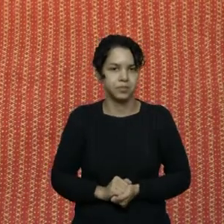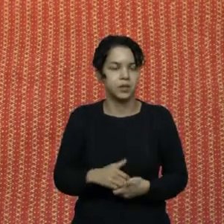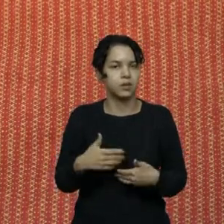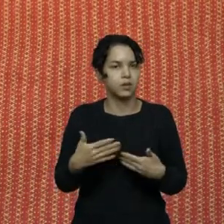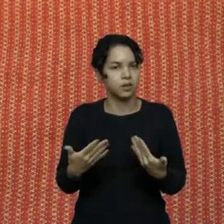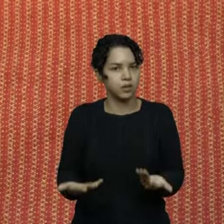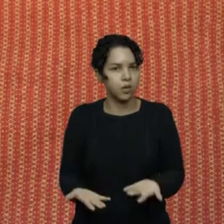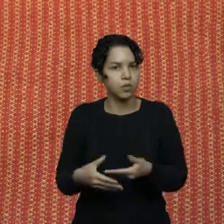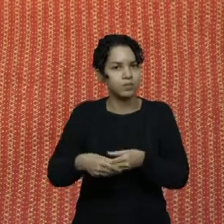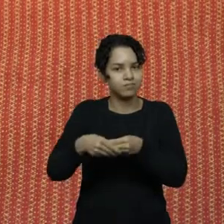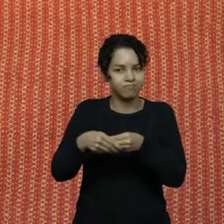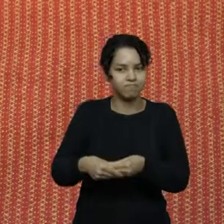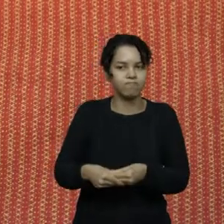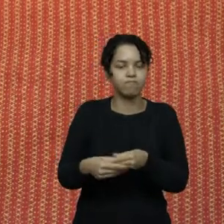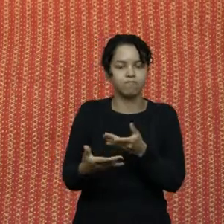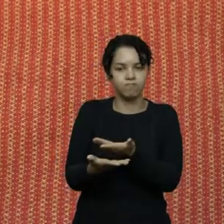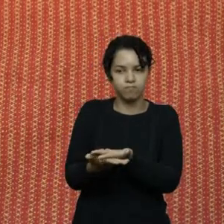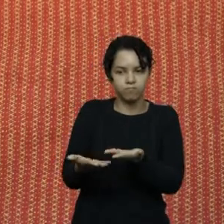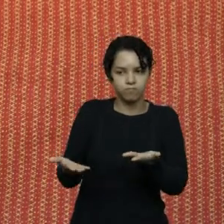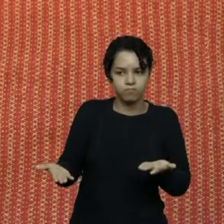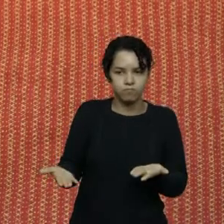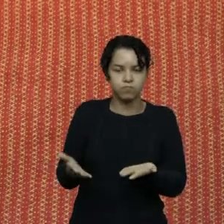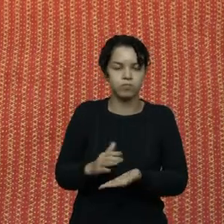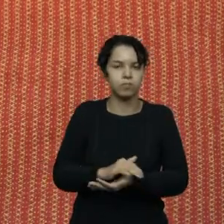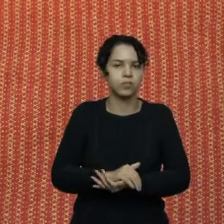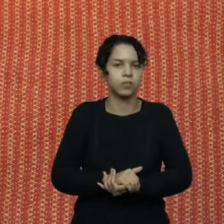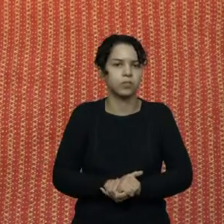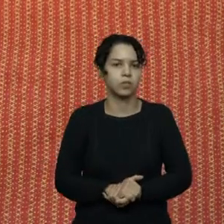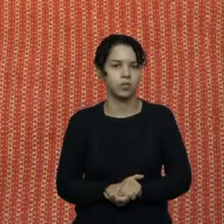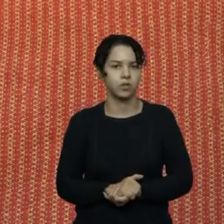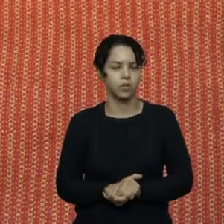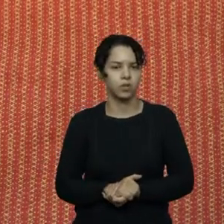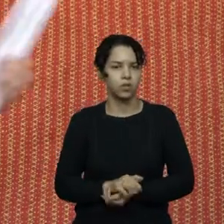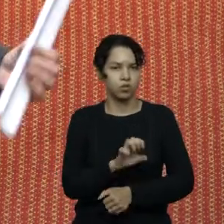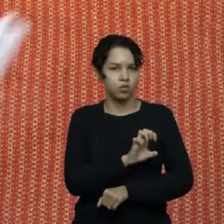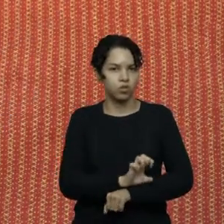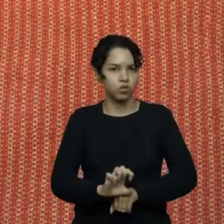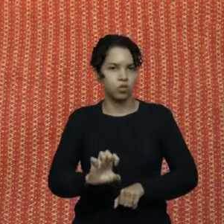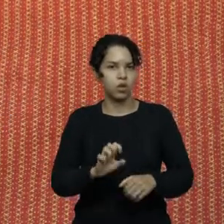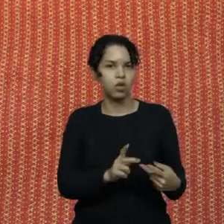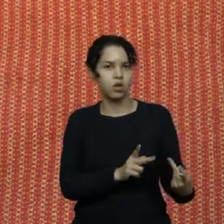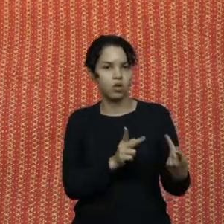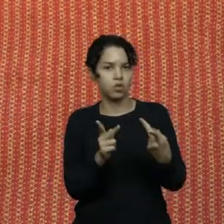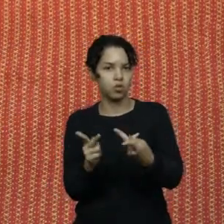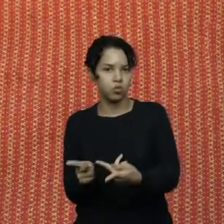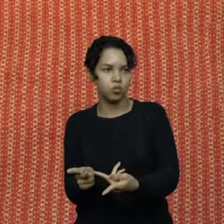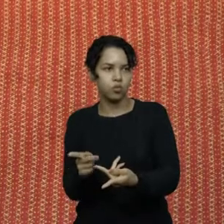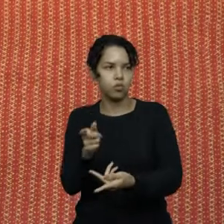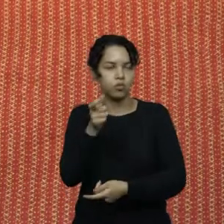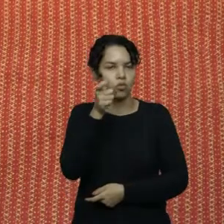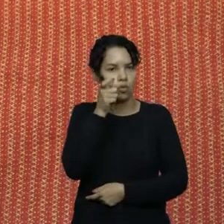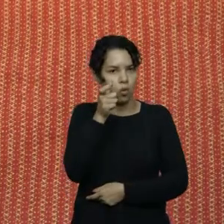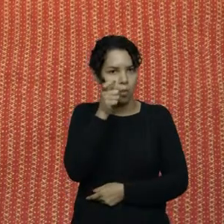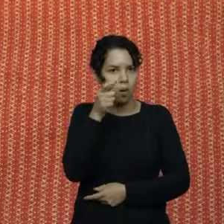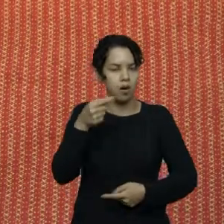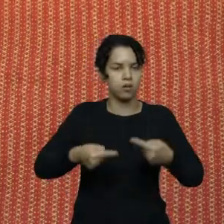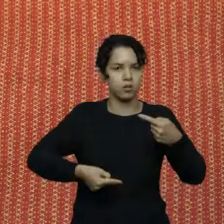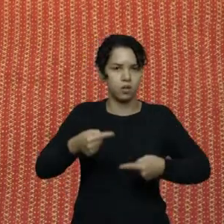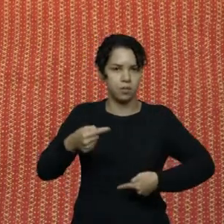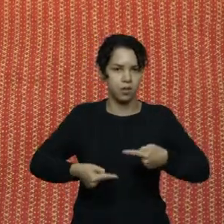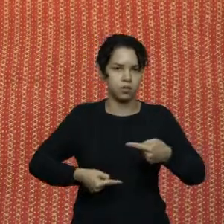nossa saudação a todos do estágio-visita que estão acompanhando CD barato em